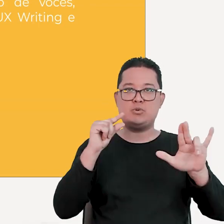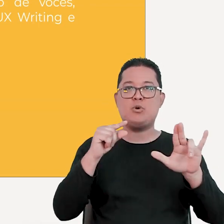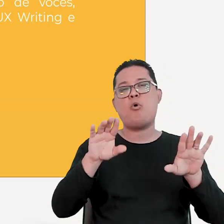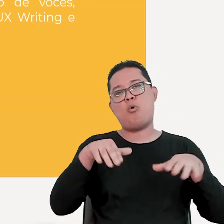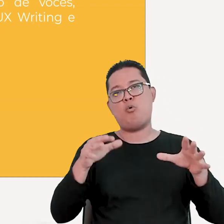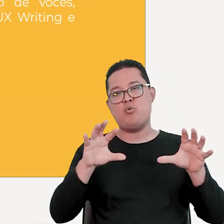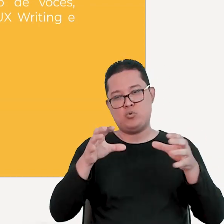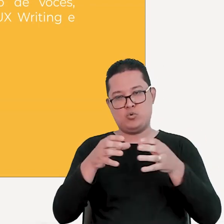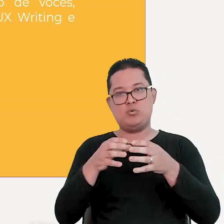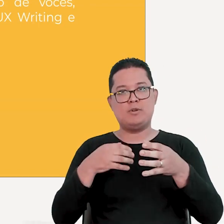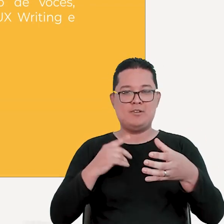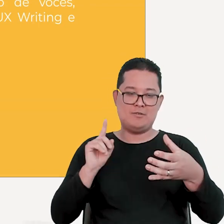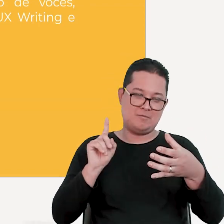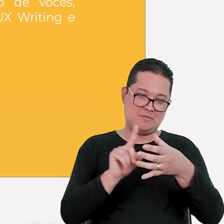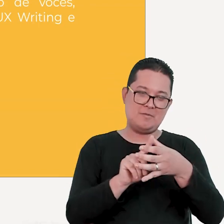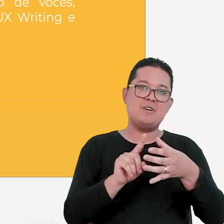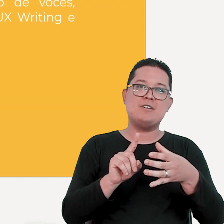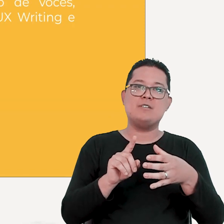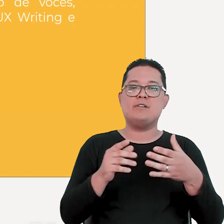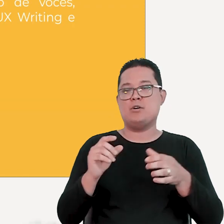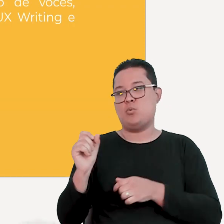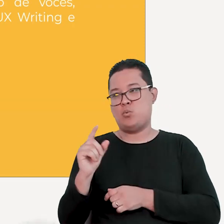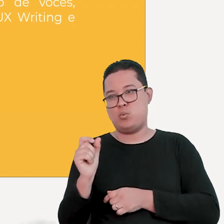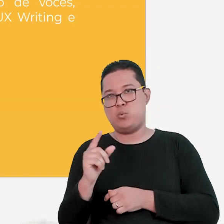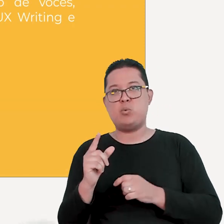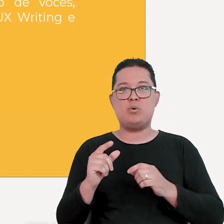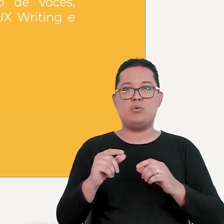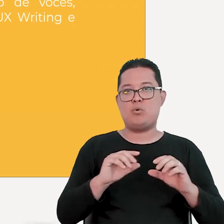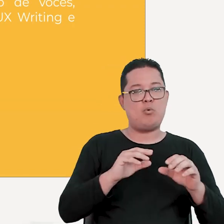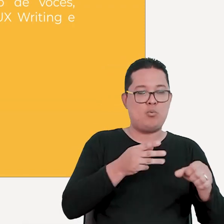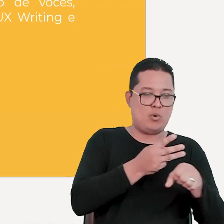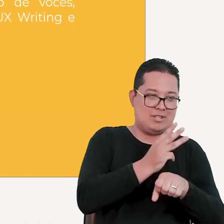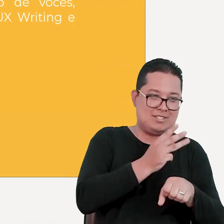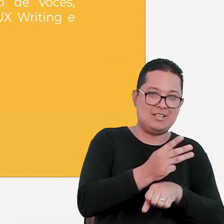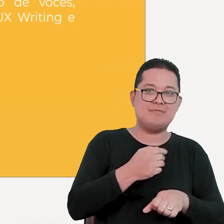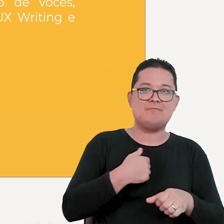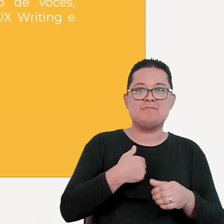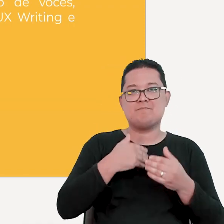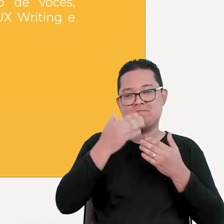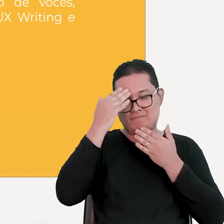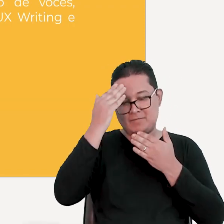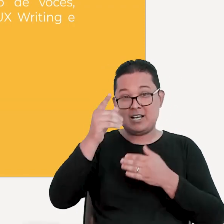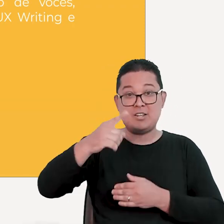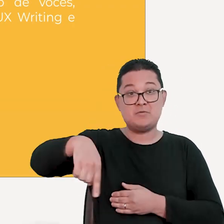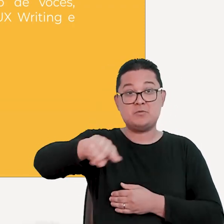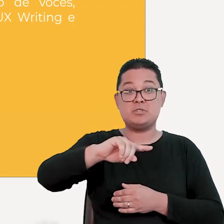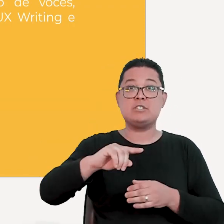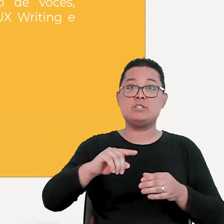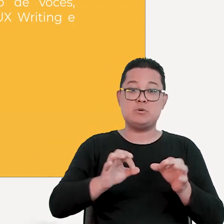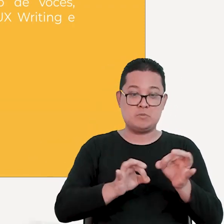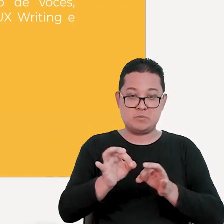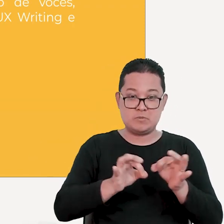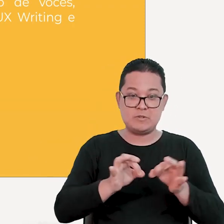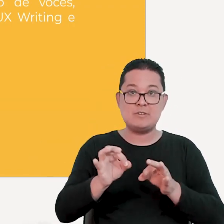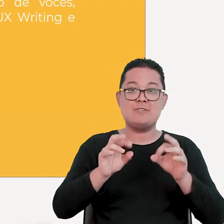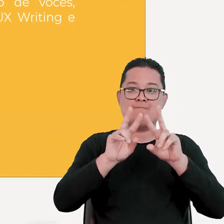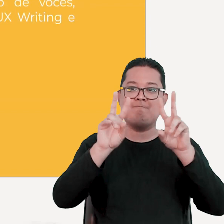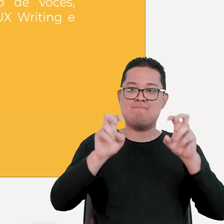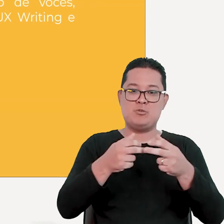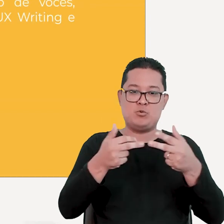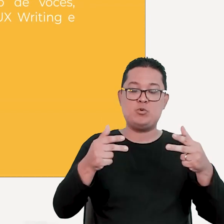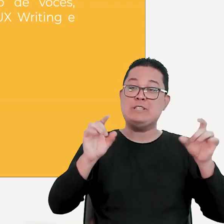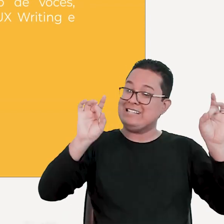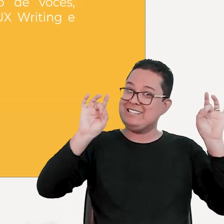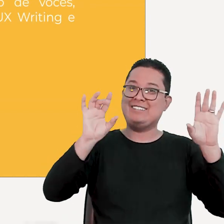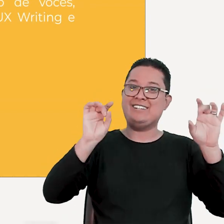estou inseridas do clube, no Telegram ou no WhatsApp. Enfim, queria agradecer muito essa iniciativa. Ela é incrível. Vocês estão